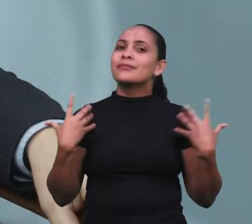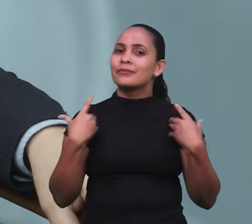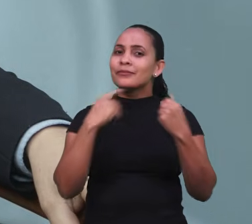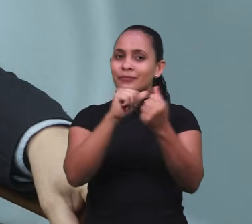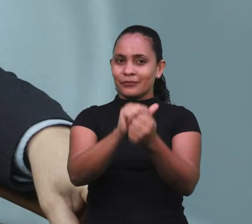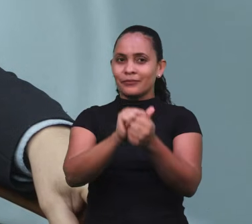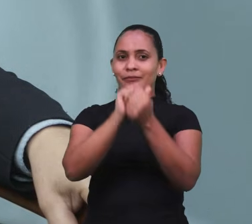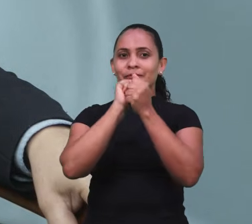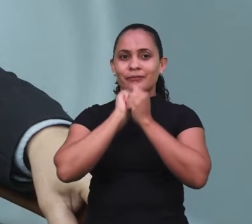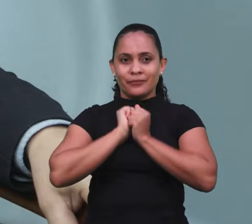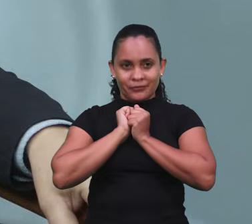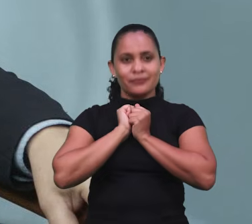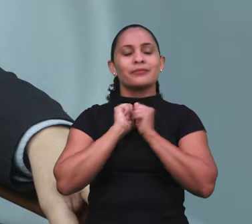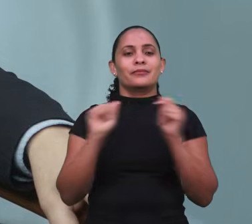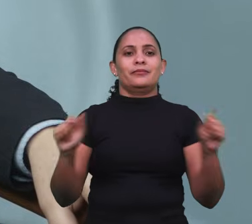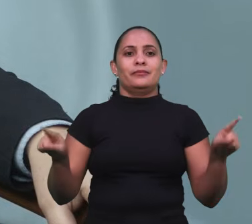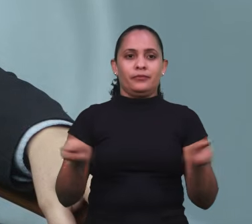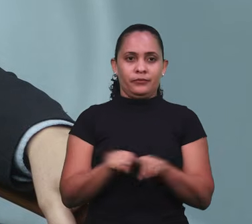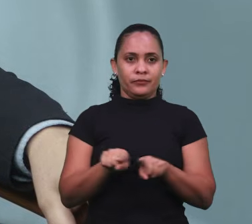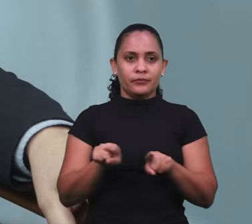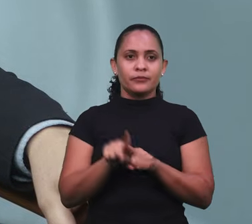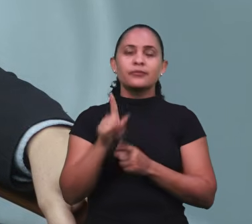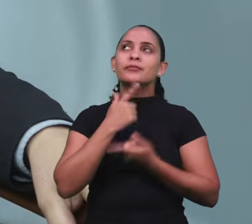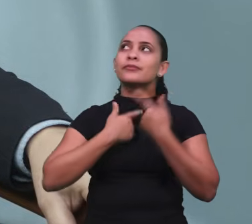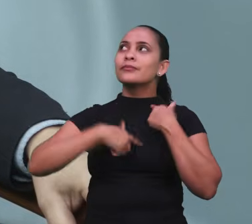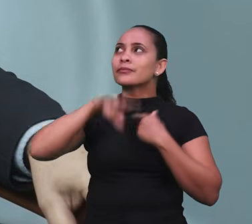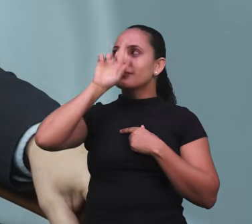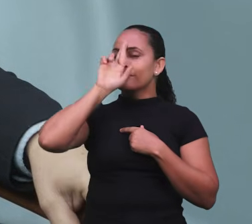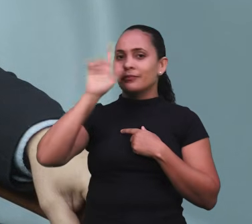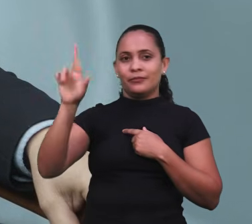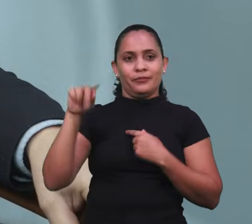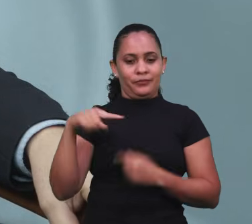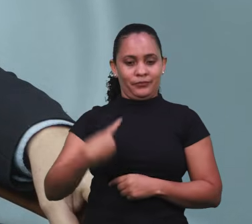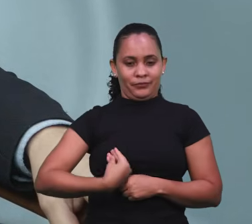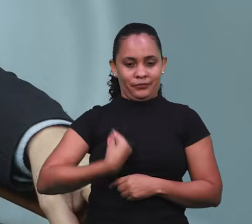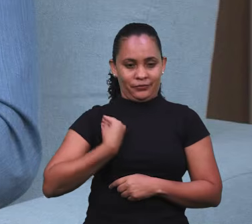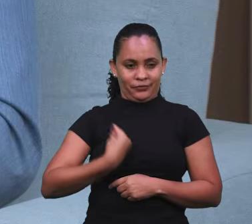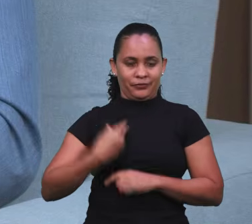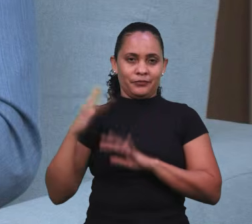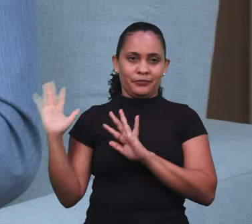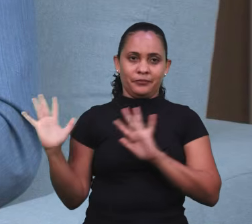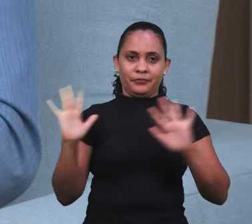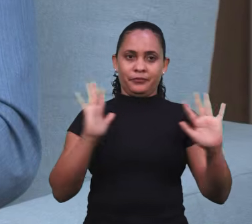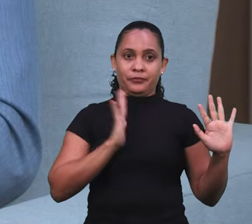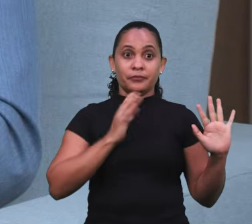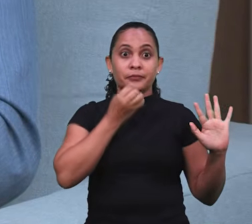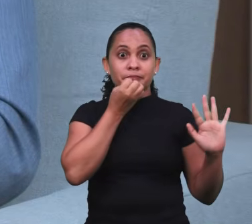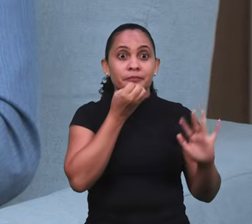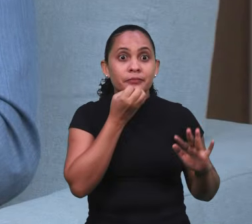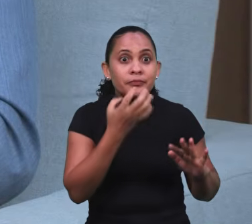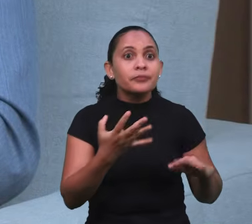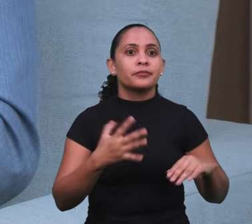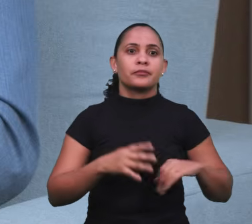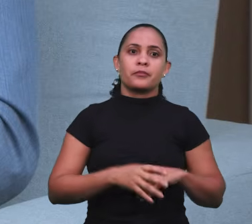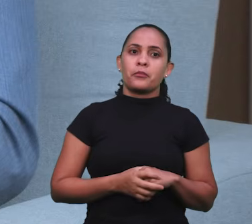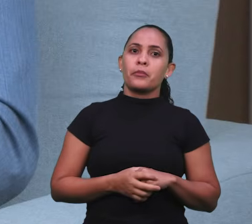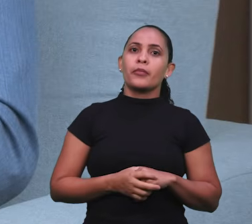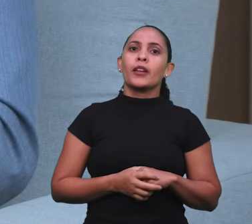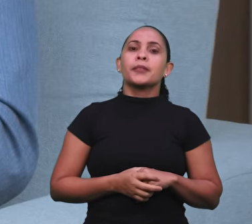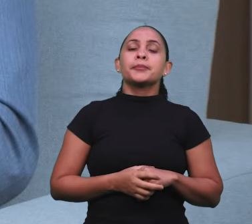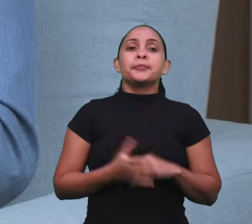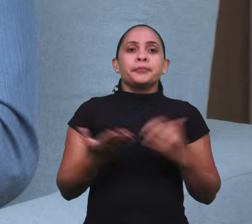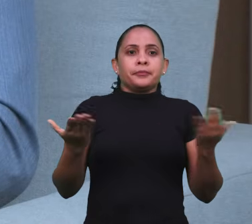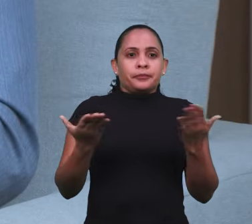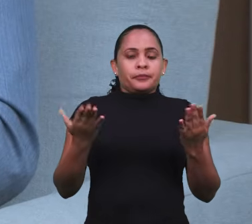sua companhia, a gente aprender mais aquilo que é a obra do Senhor no nosso meio. Muito bem. Falando de obra do